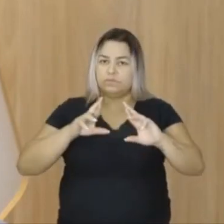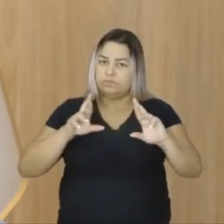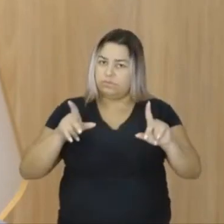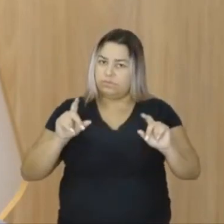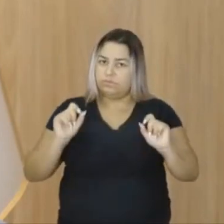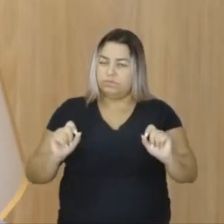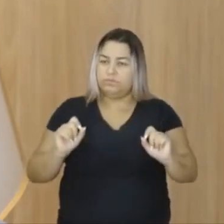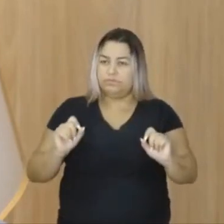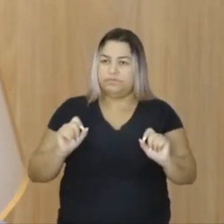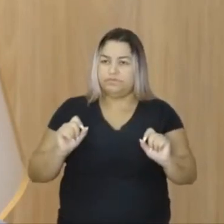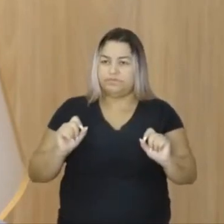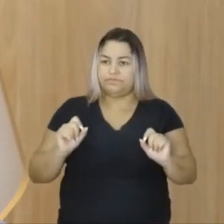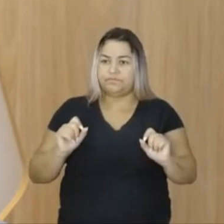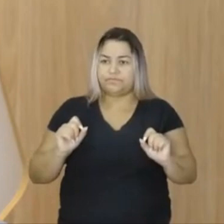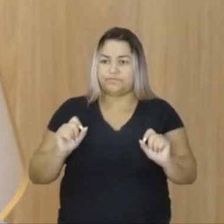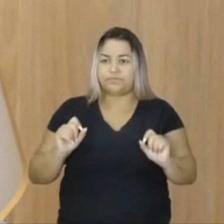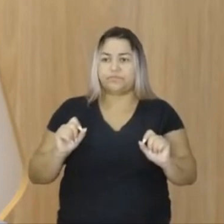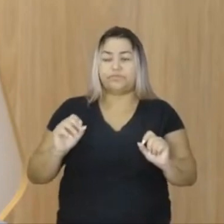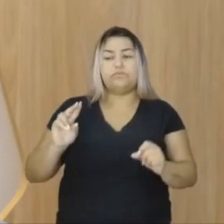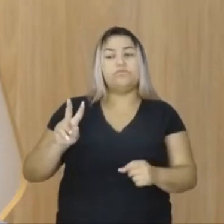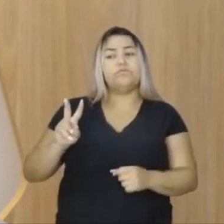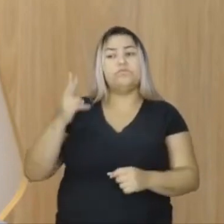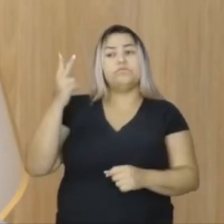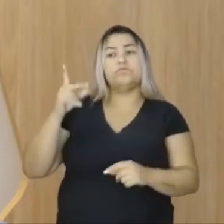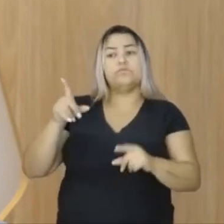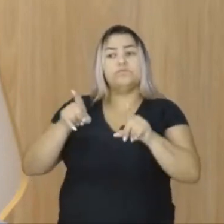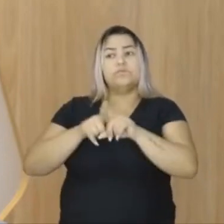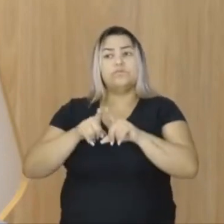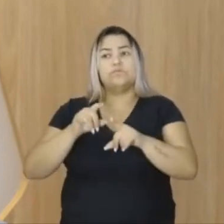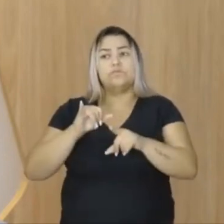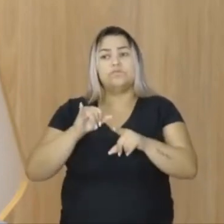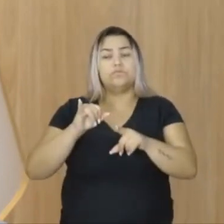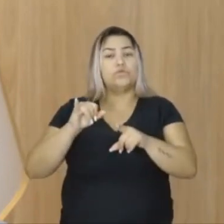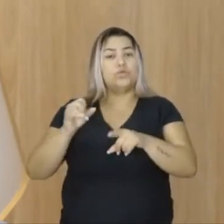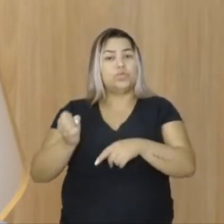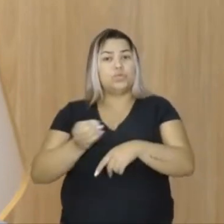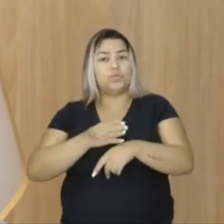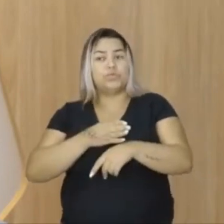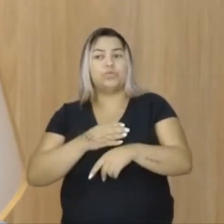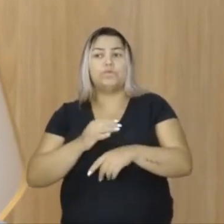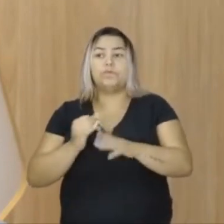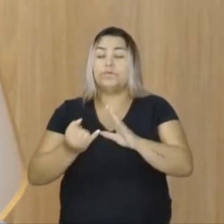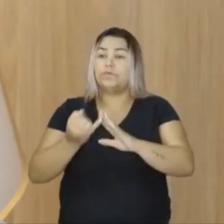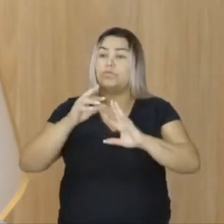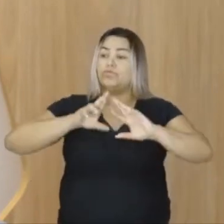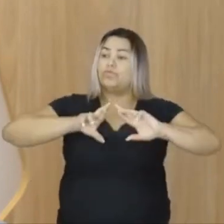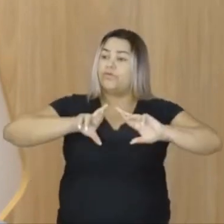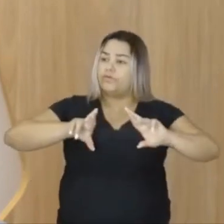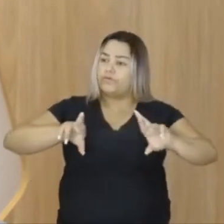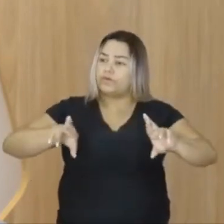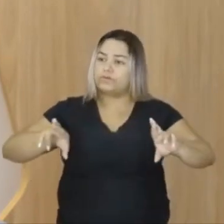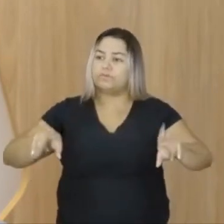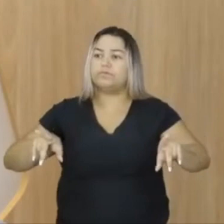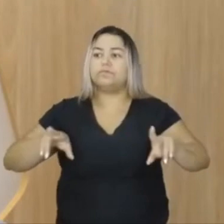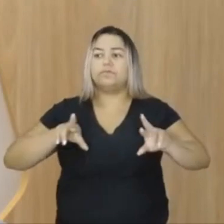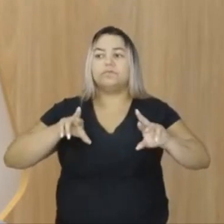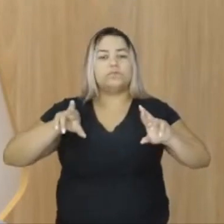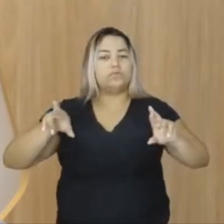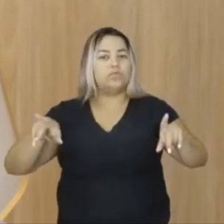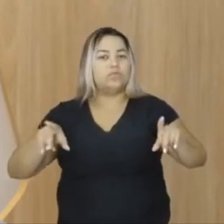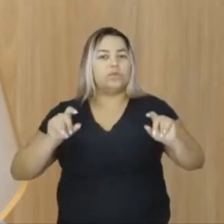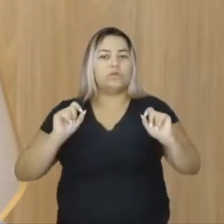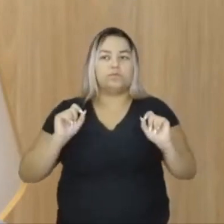da alíquota, do valor agregado, do IVA, do novo imposto, diferenciando ali os modelos,